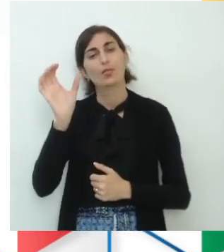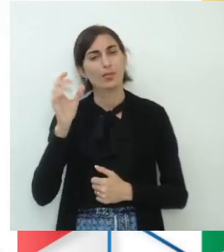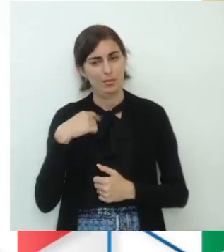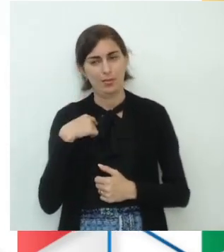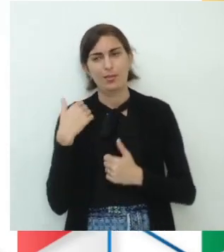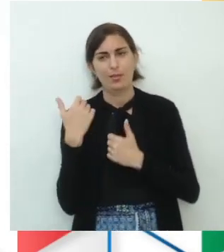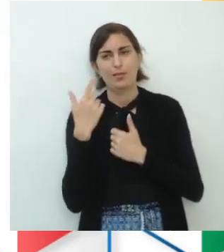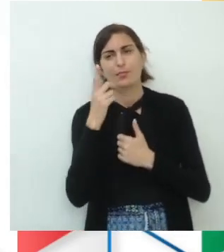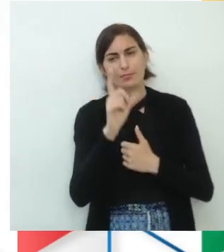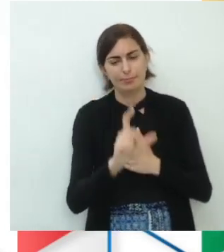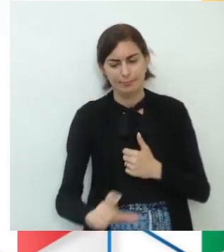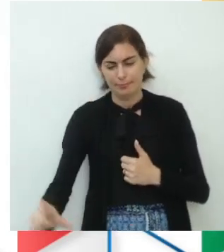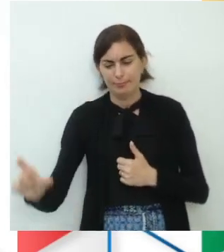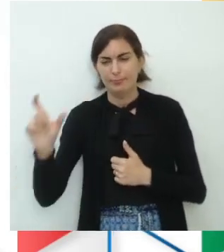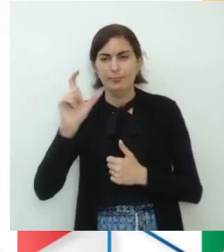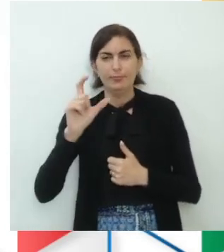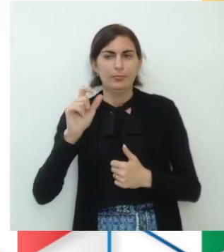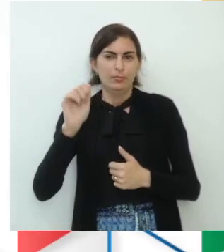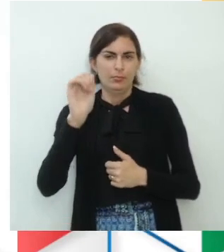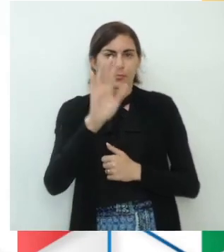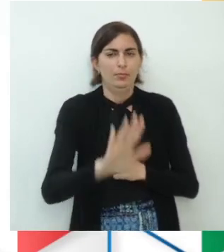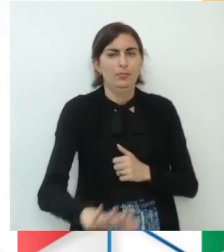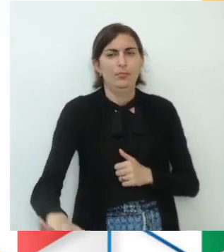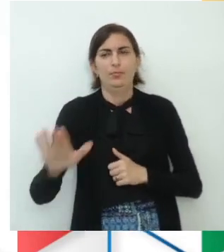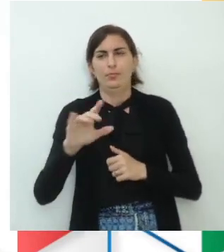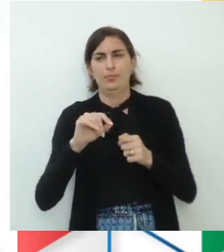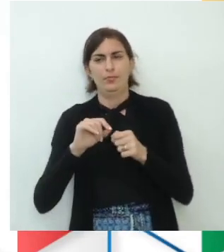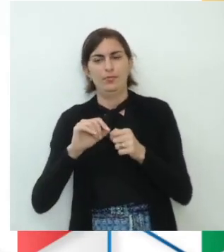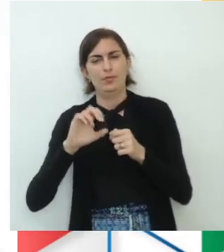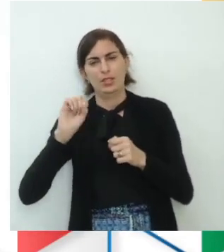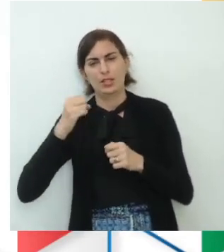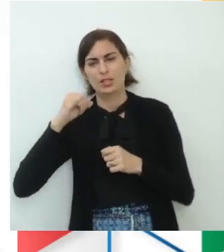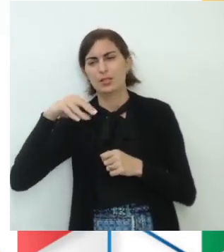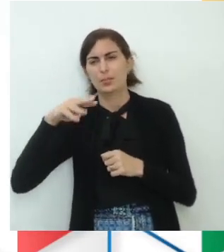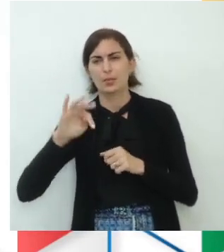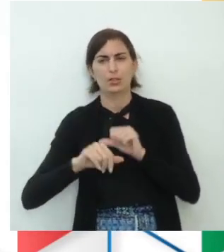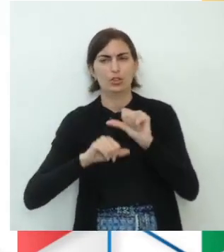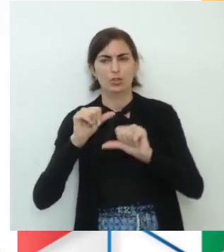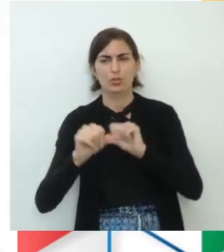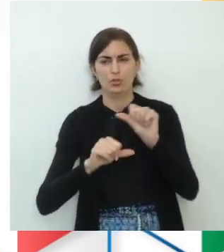a repetição da imagem foi feita aí pela simetria